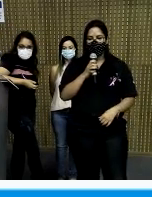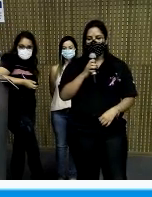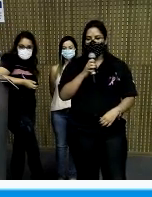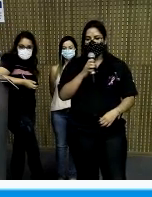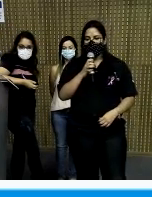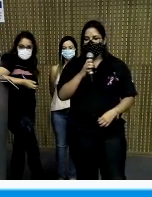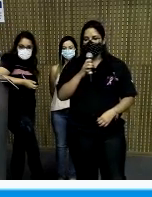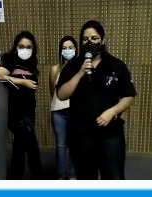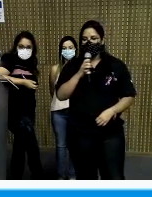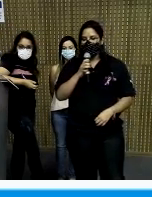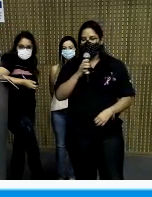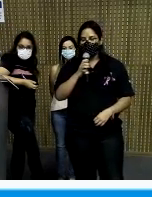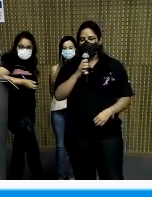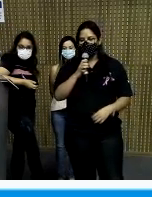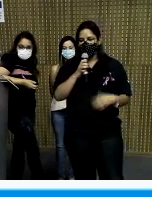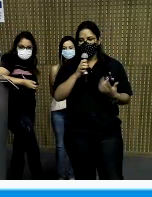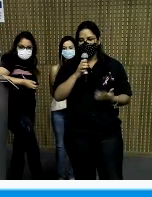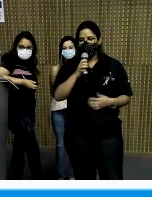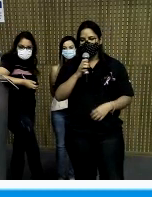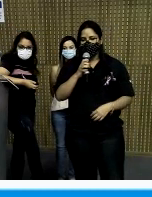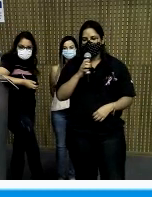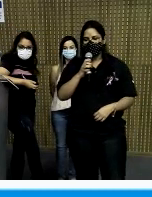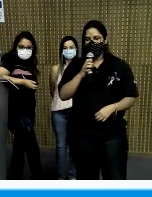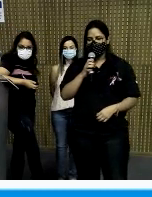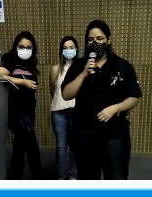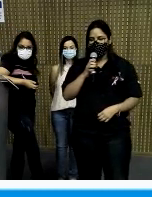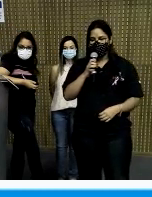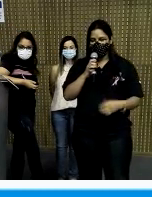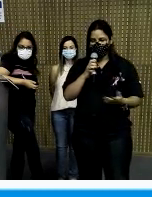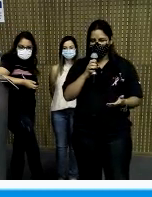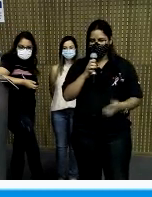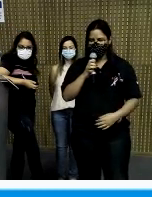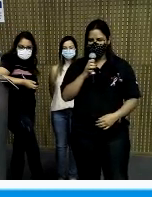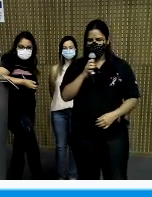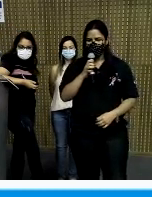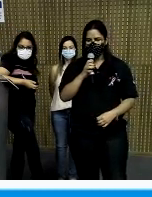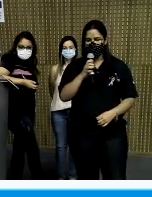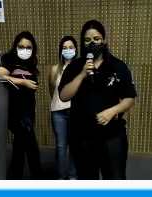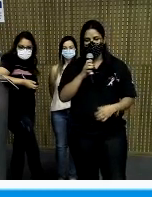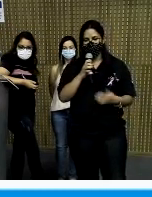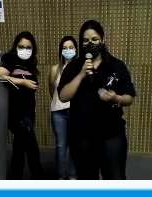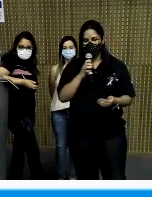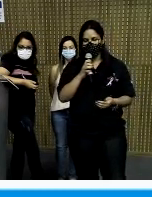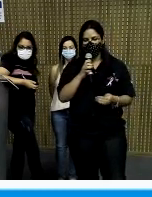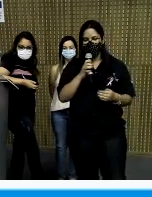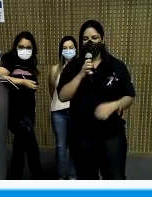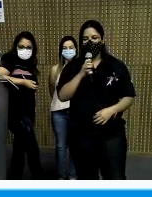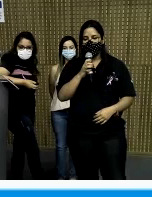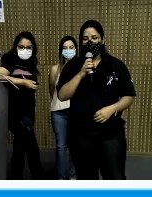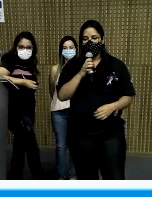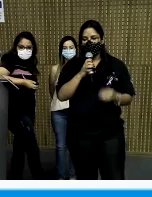né? As 3 especialidades mais solicitadas foi ortopedia,